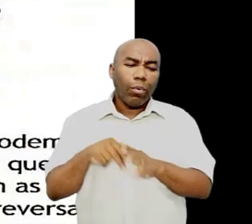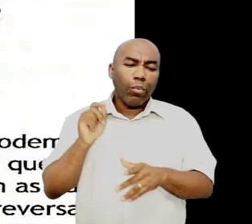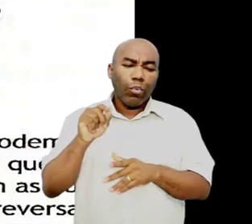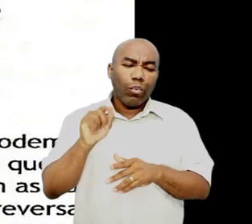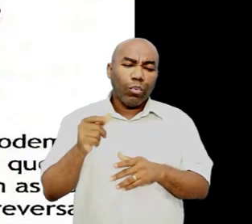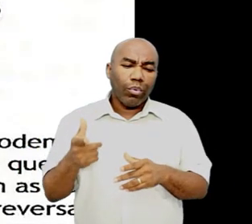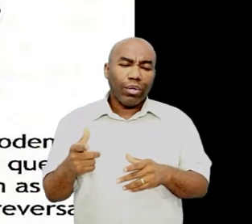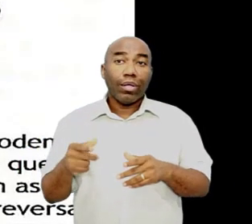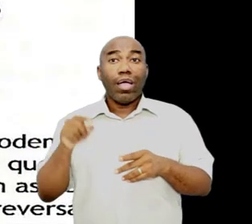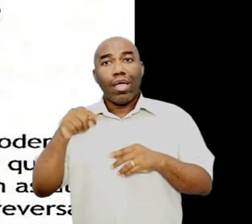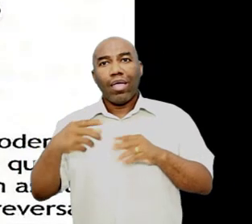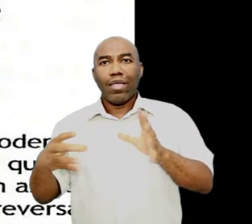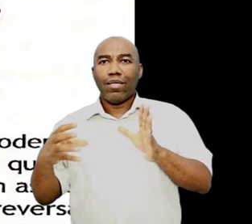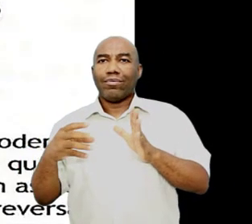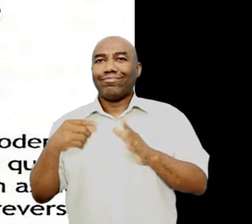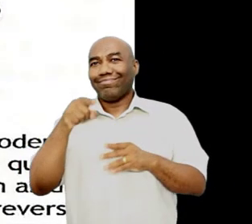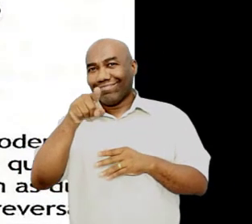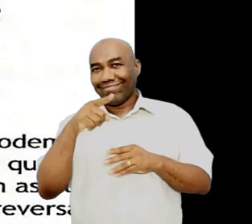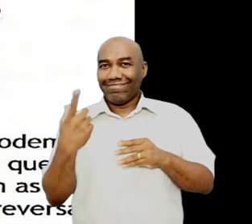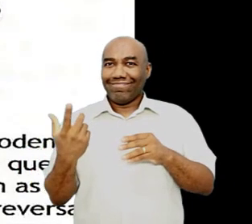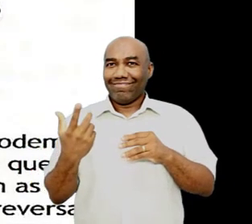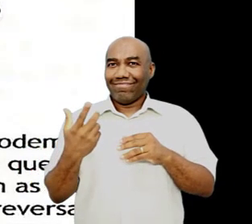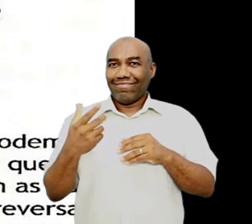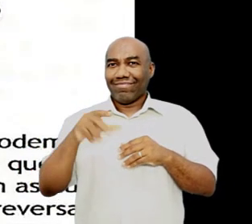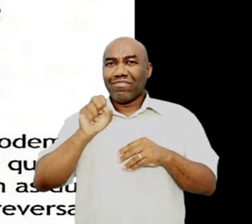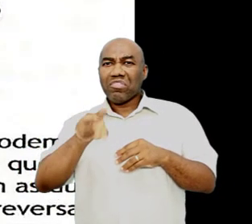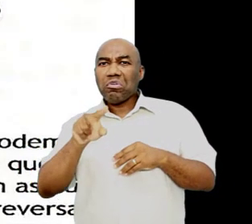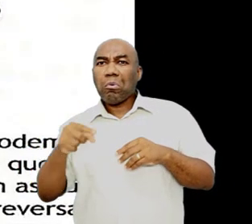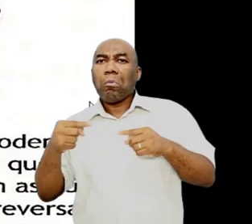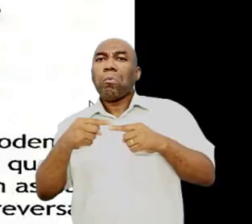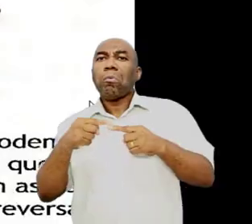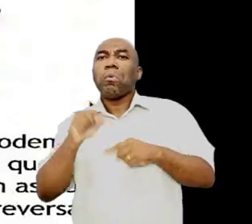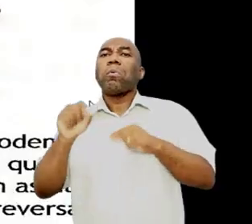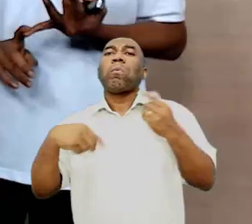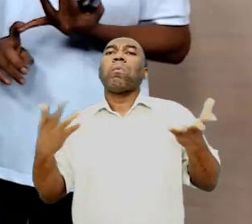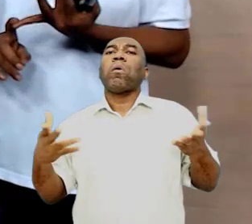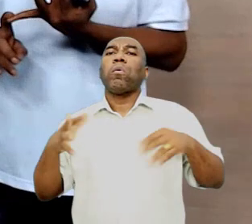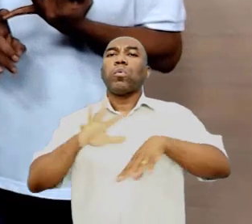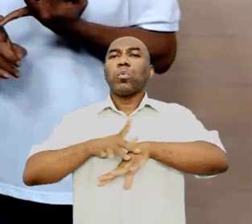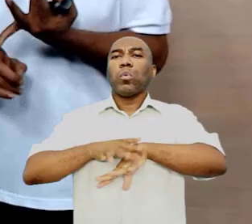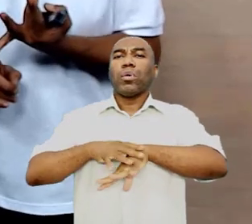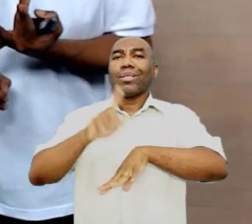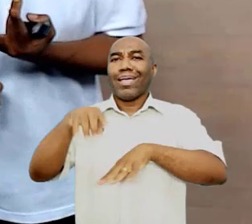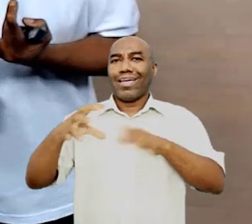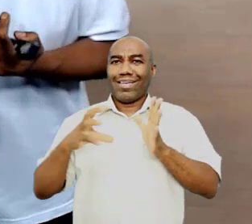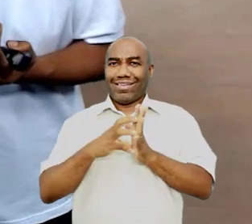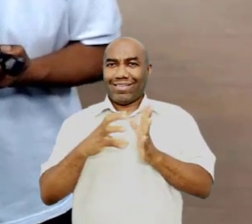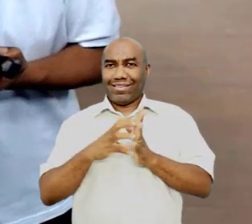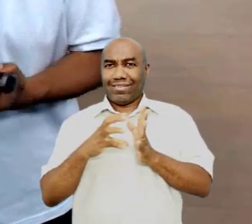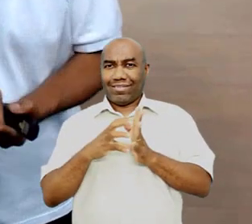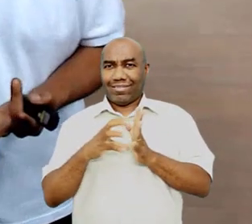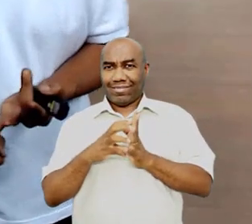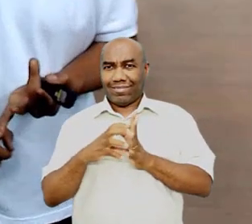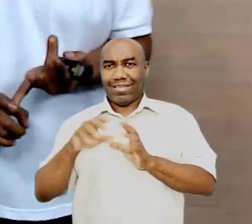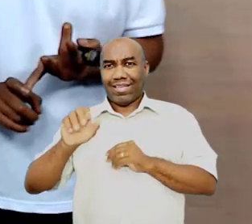encontrar RNA. Epa, para aí. Para aí. Vírus da raiva, eu